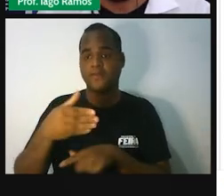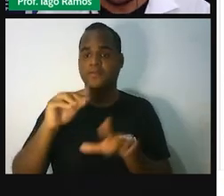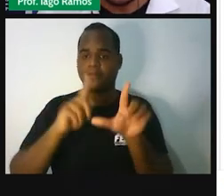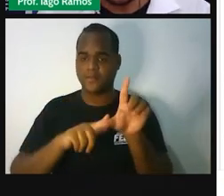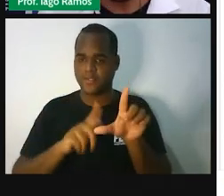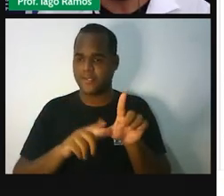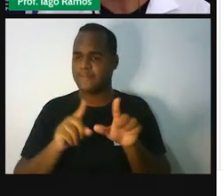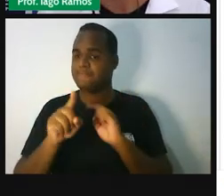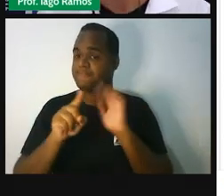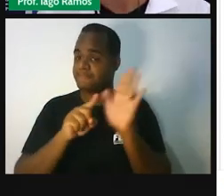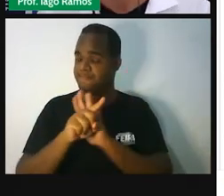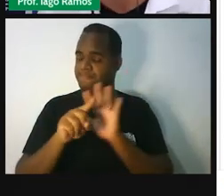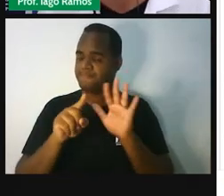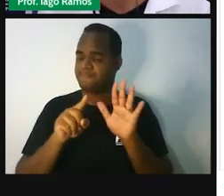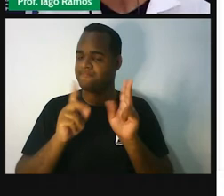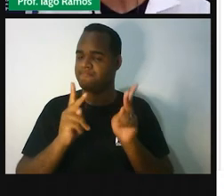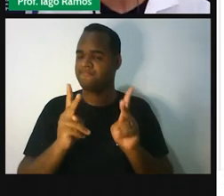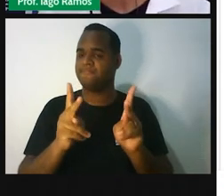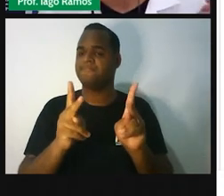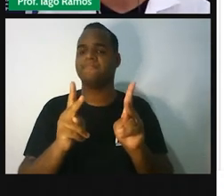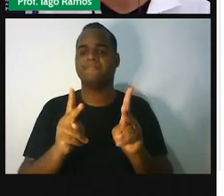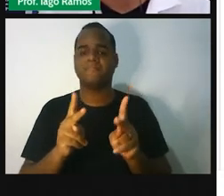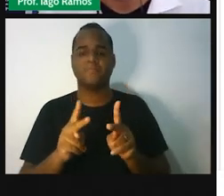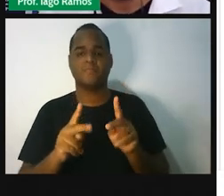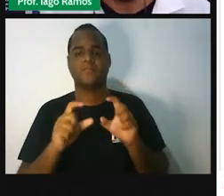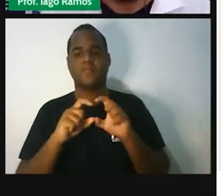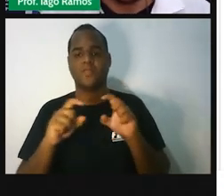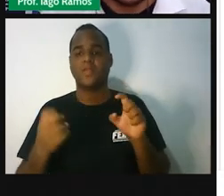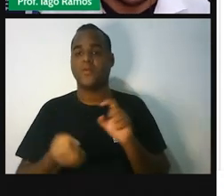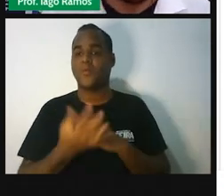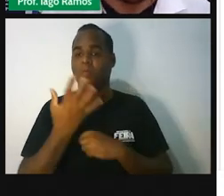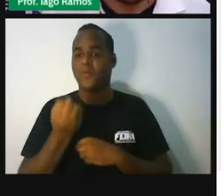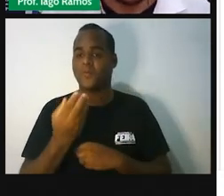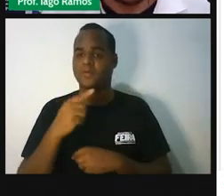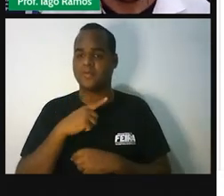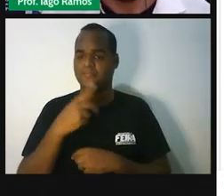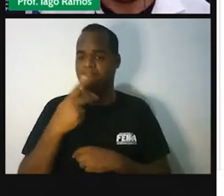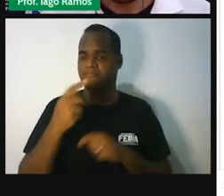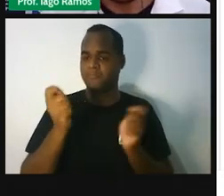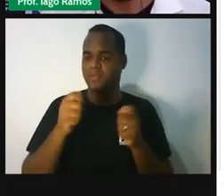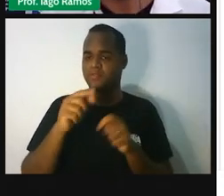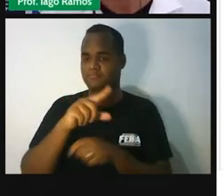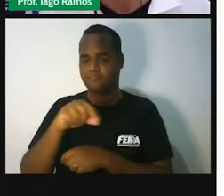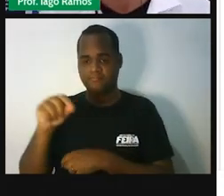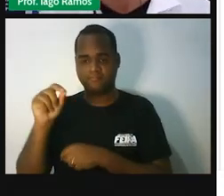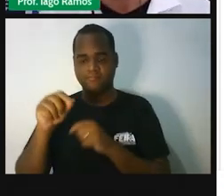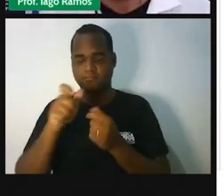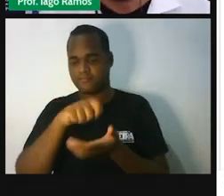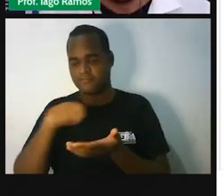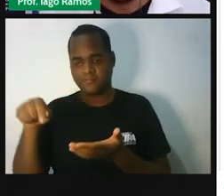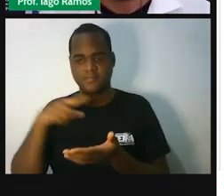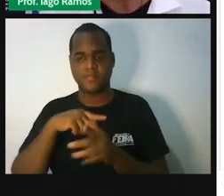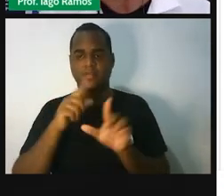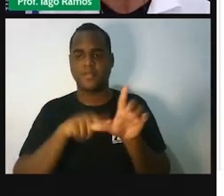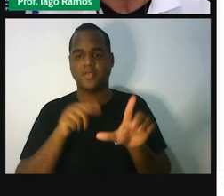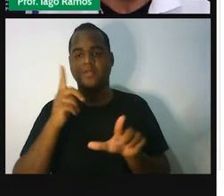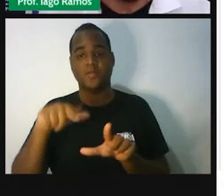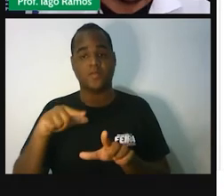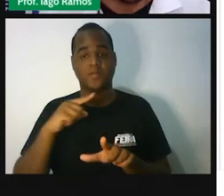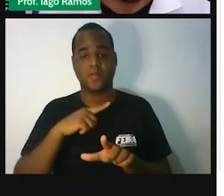A pergunta continua. Quantas opções no total você tem para escolher essa letra? De